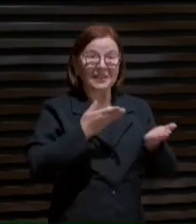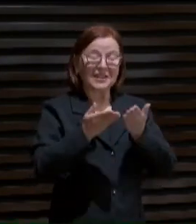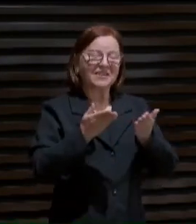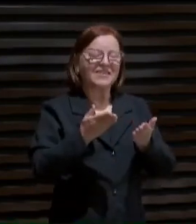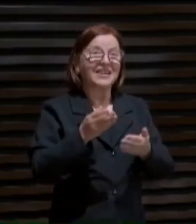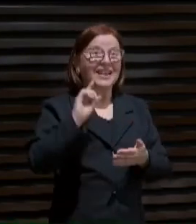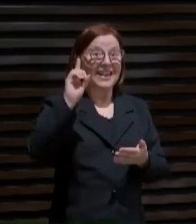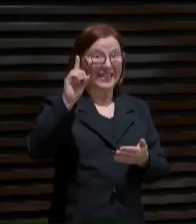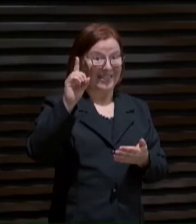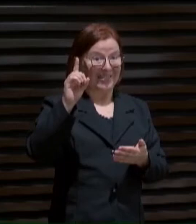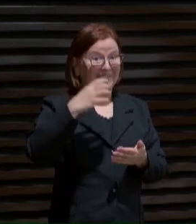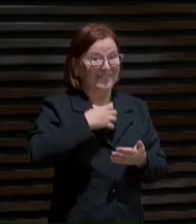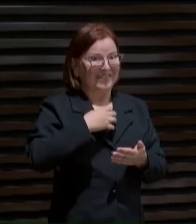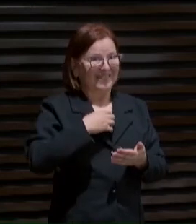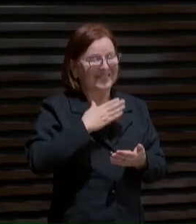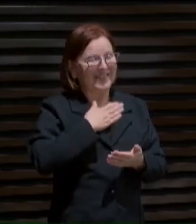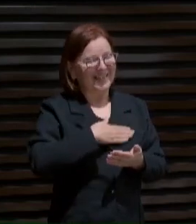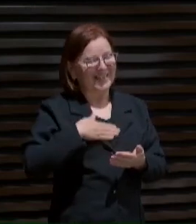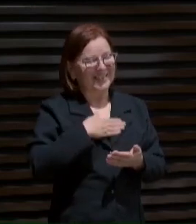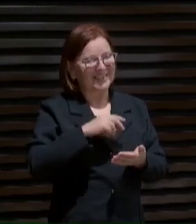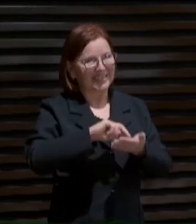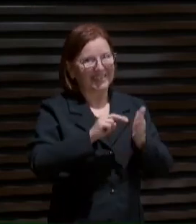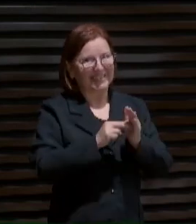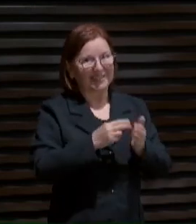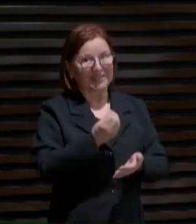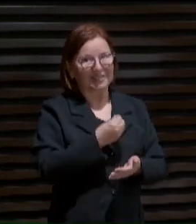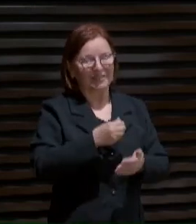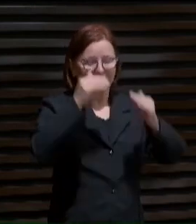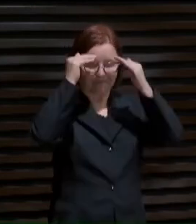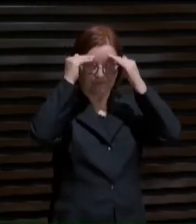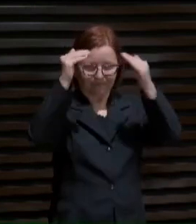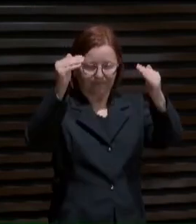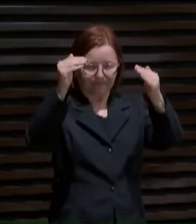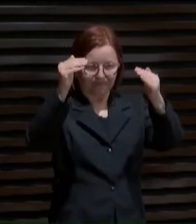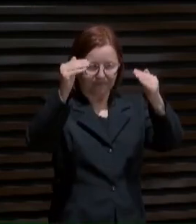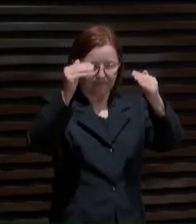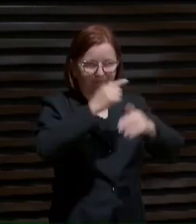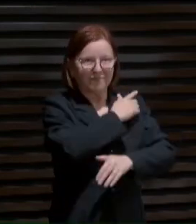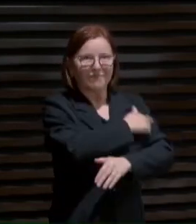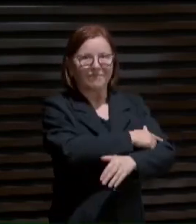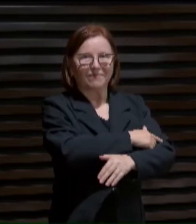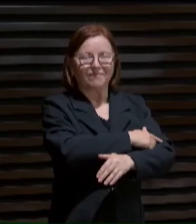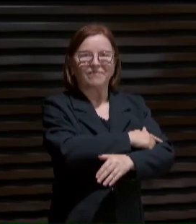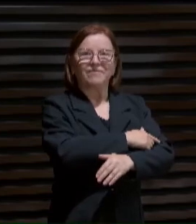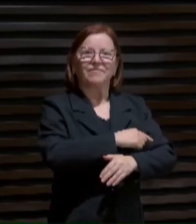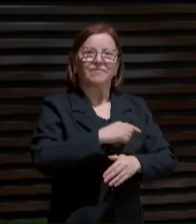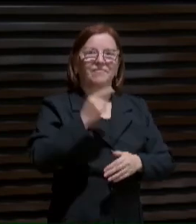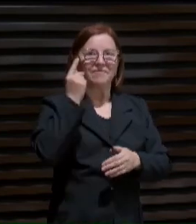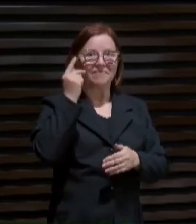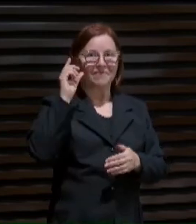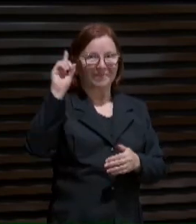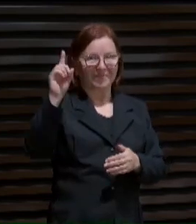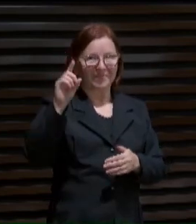modo agradável amados é viver com reverência e Santo temor para com Deus como diz o